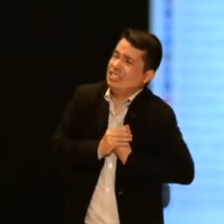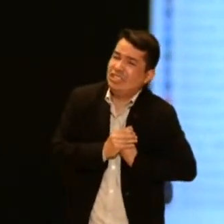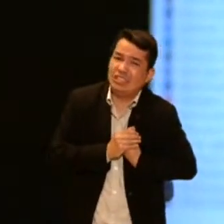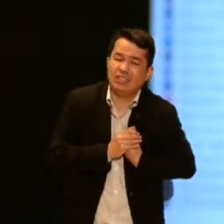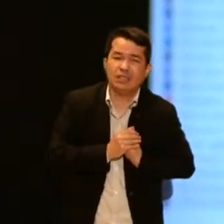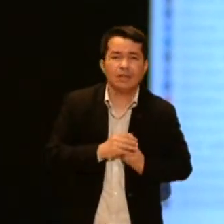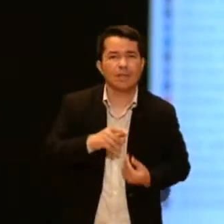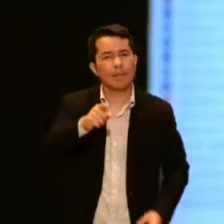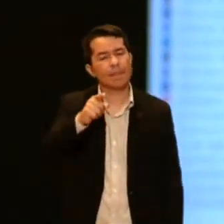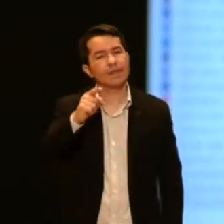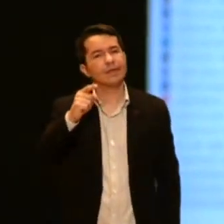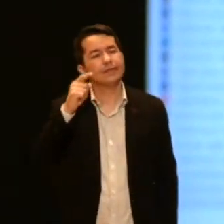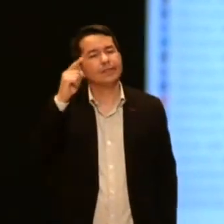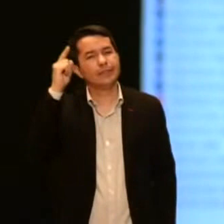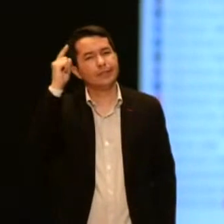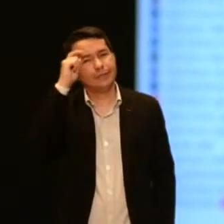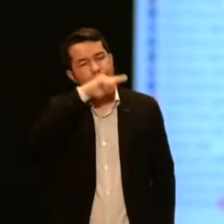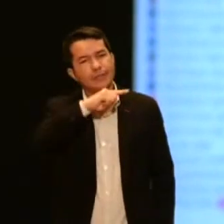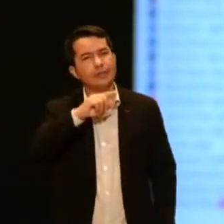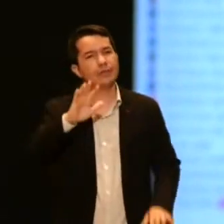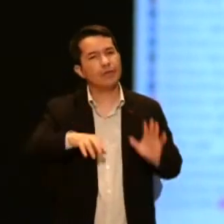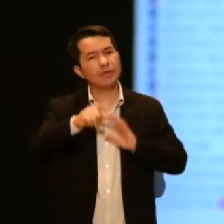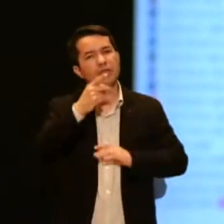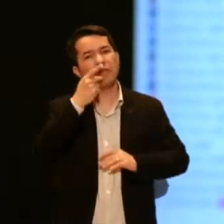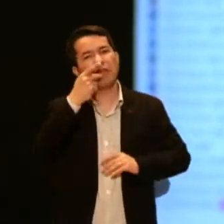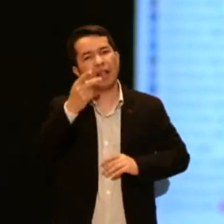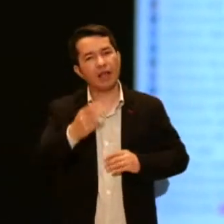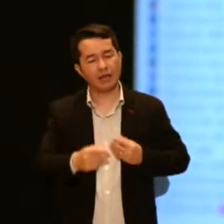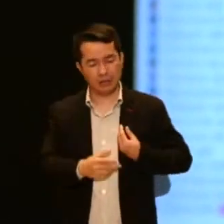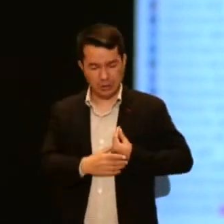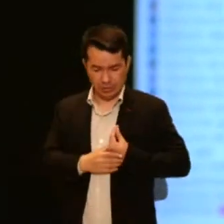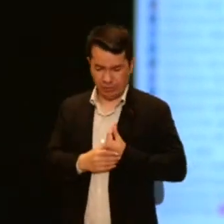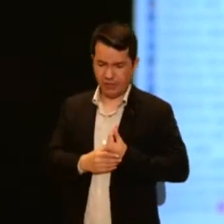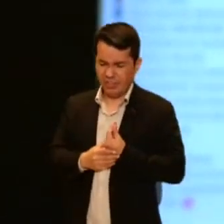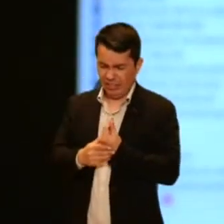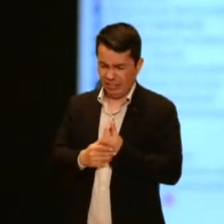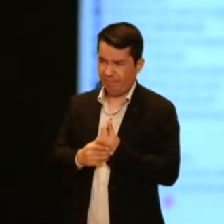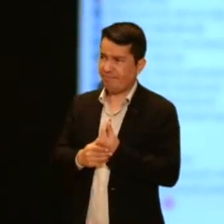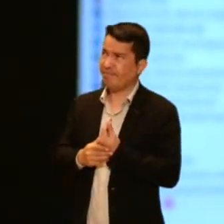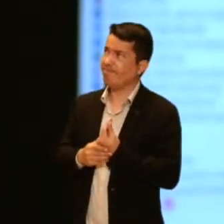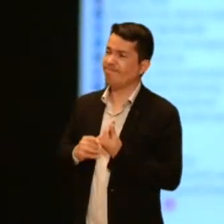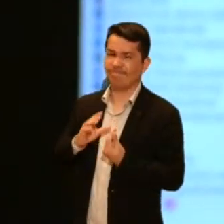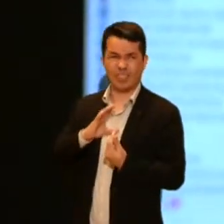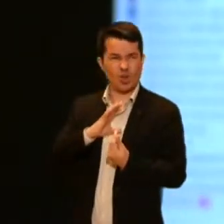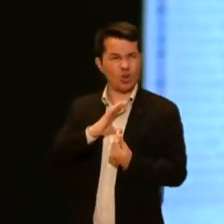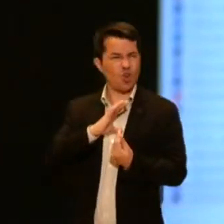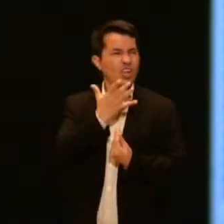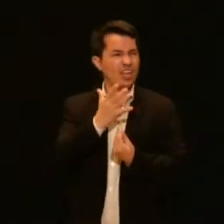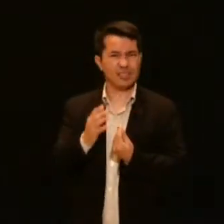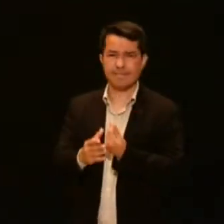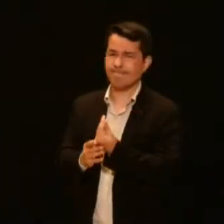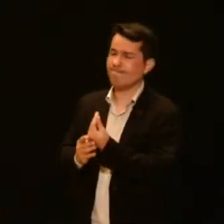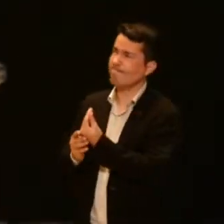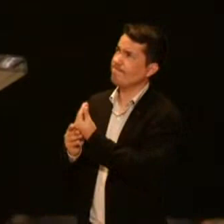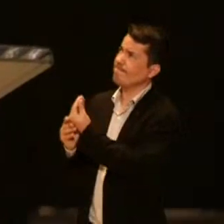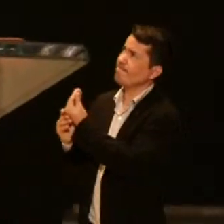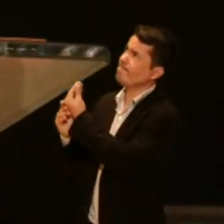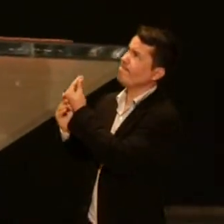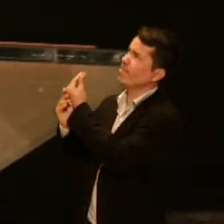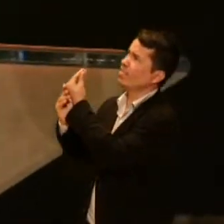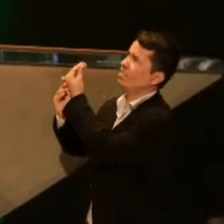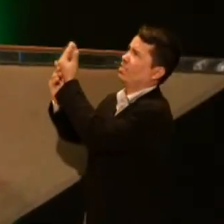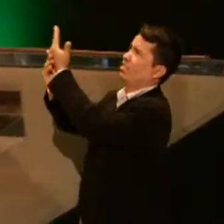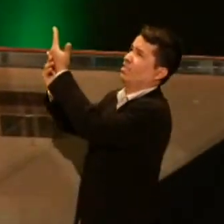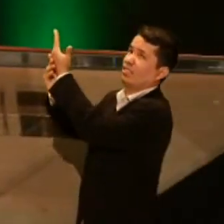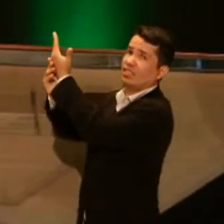depor é dizer: eu sou o dono do meu nariz. E você vai dizer: não, de agora em diante o dono da minha vida é Jesus. Porque